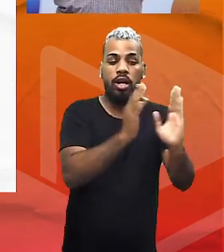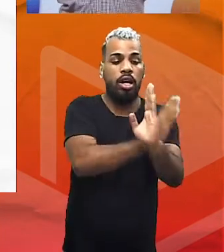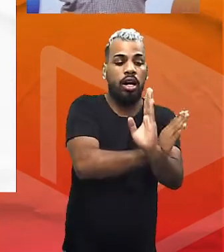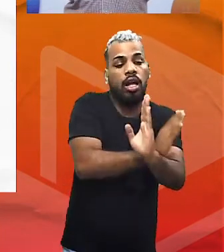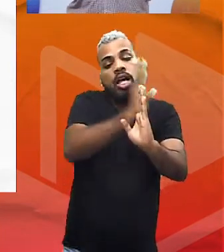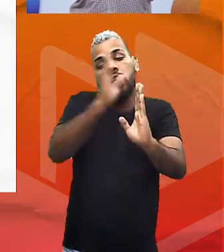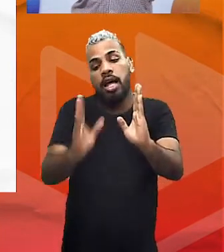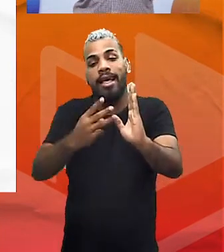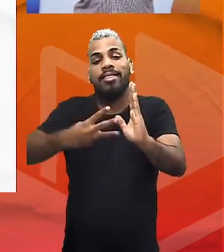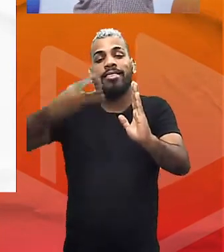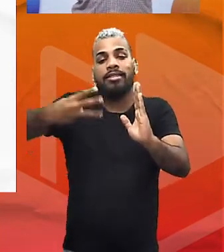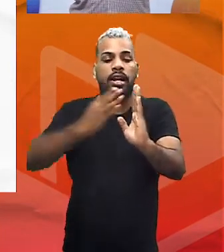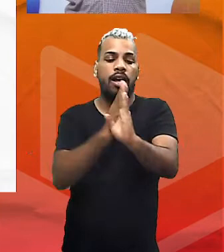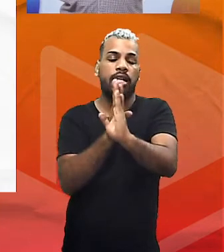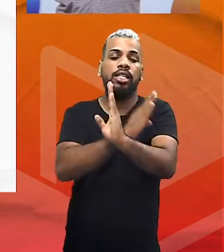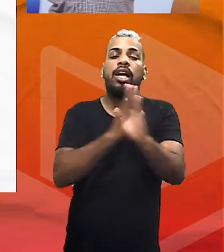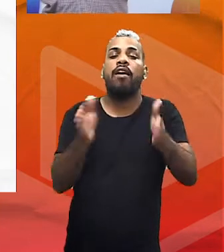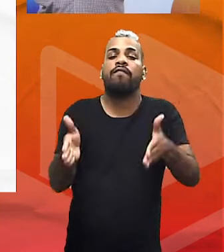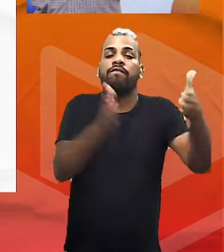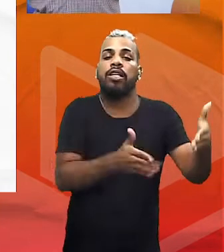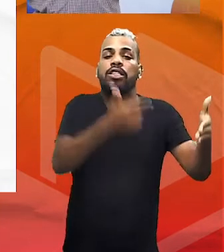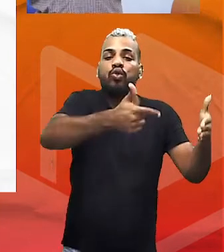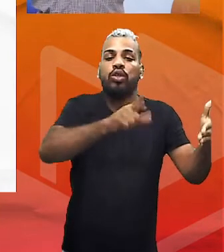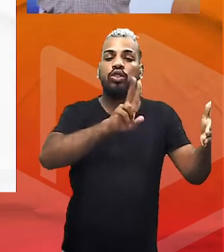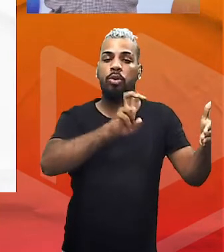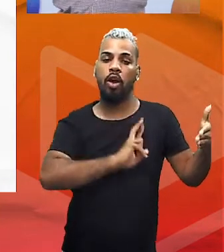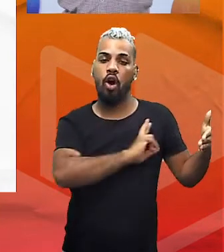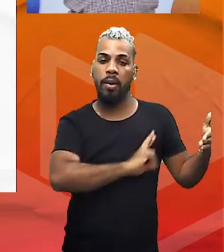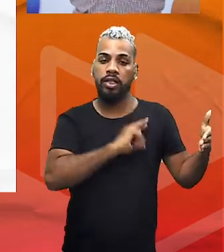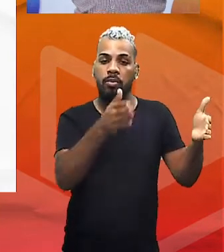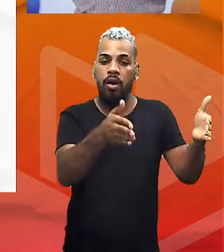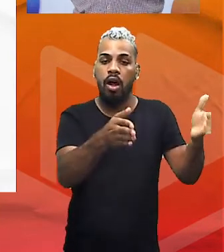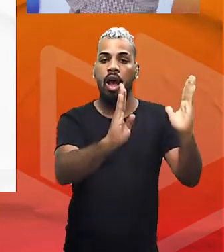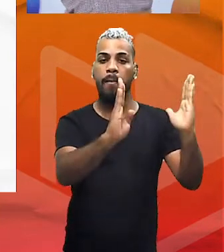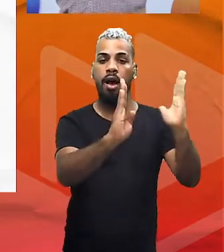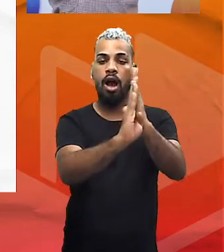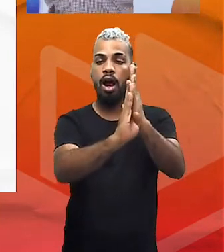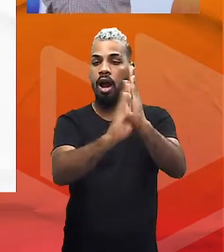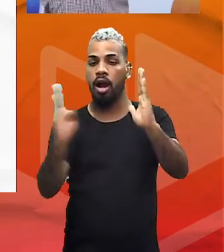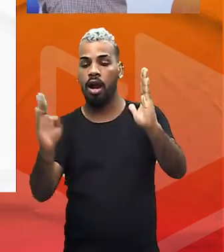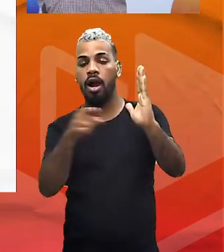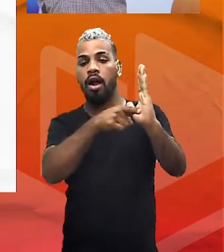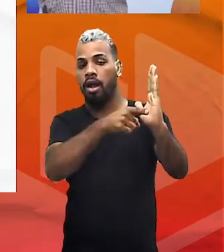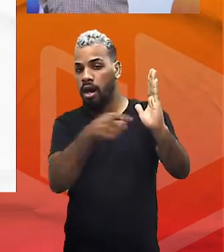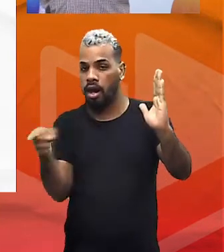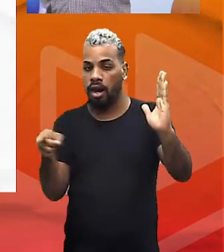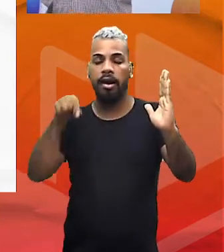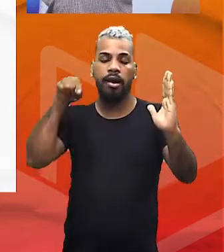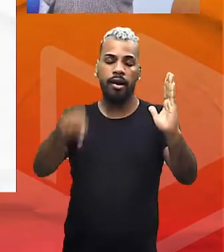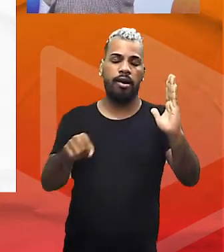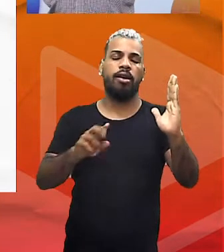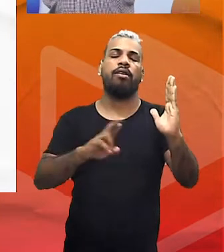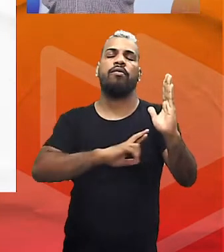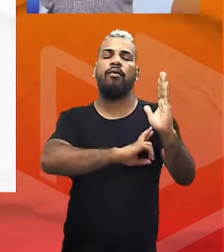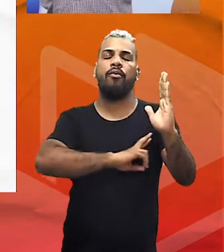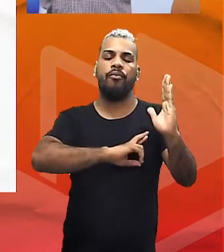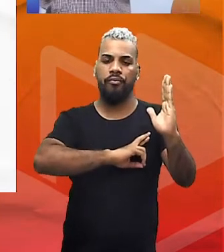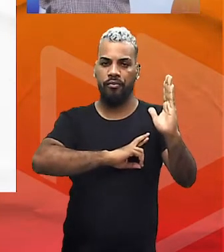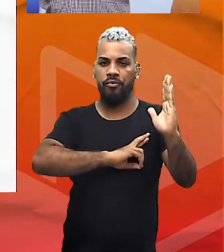geração do romantismo, que dialogou bem ali com o realismo no Brasil, tá bom? Então você vai ver aí uma